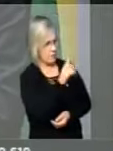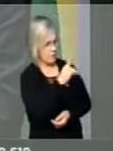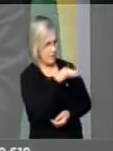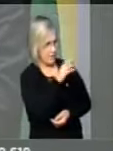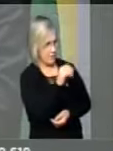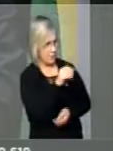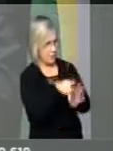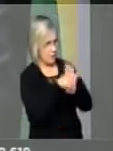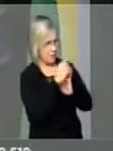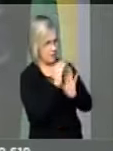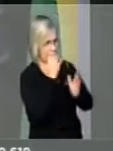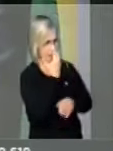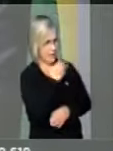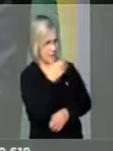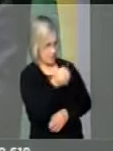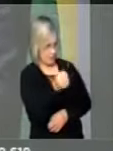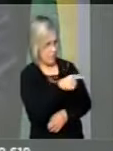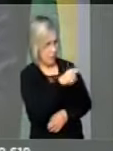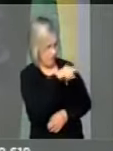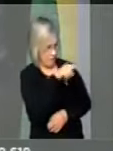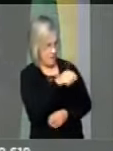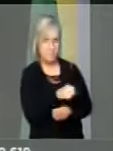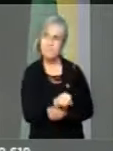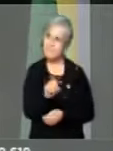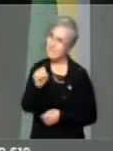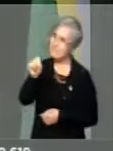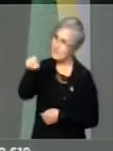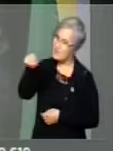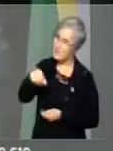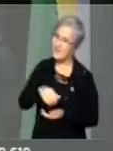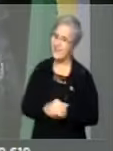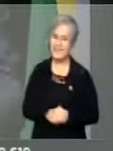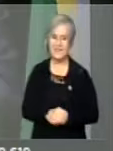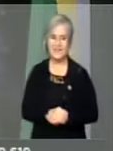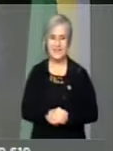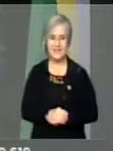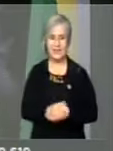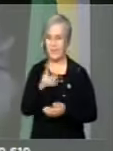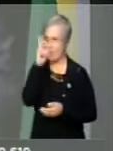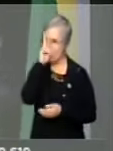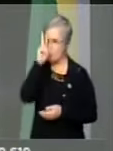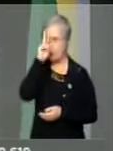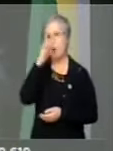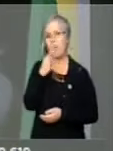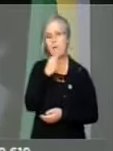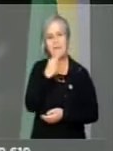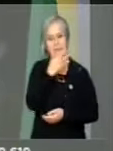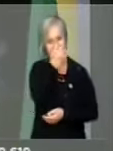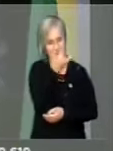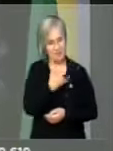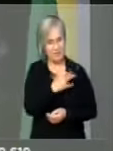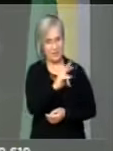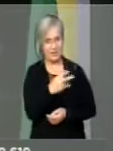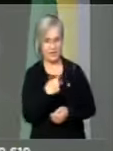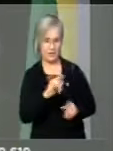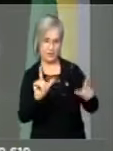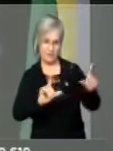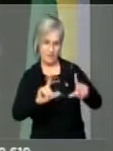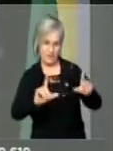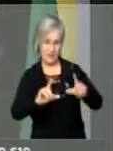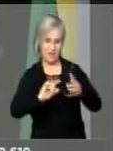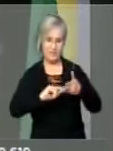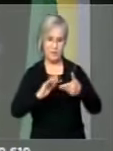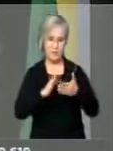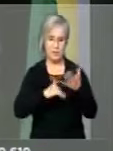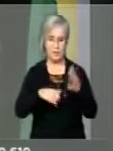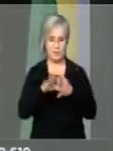né? Falei, sim, sim, pela história, ela conhece, assiste a televisão e todo